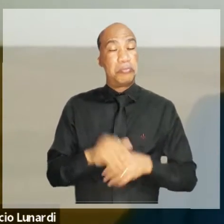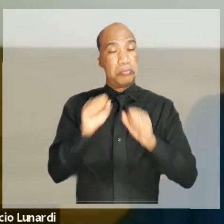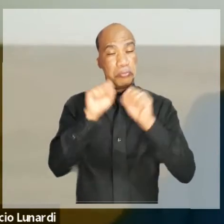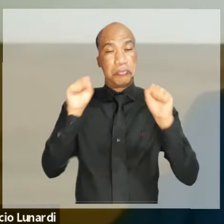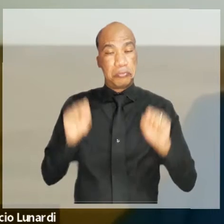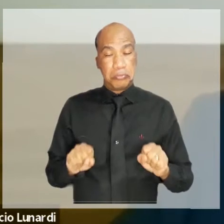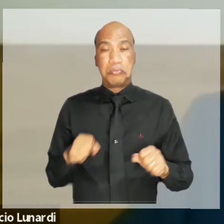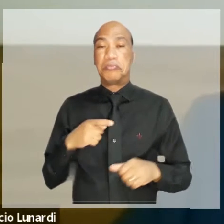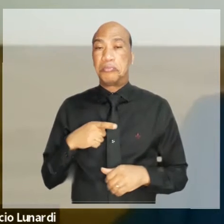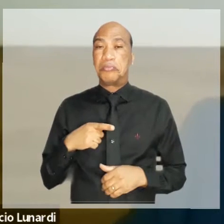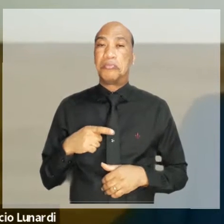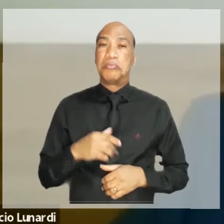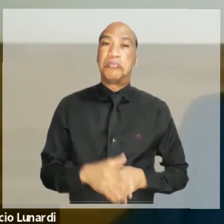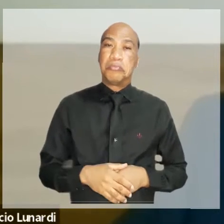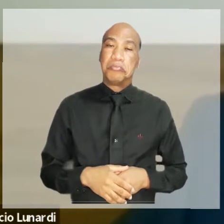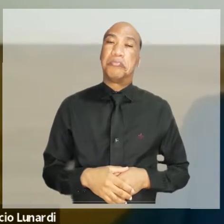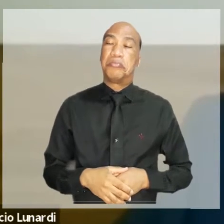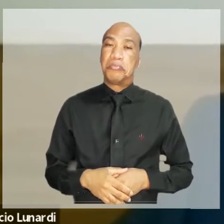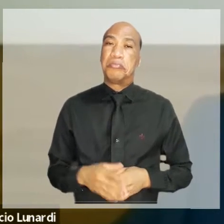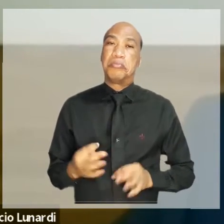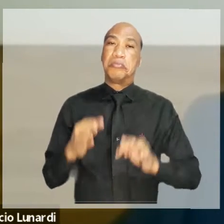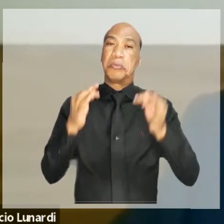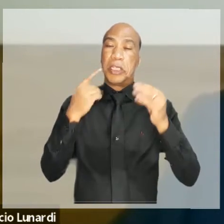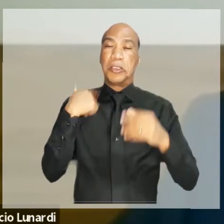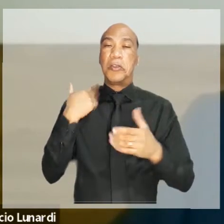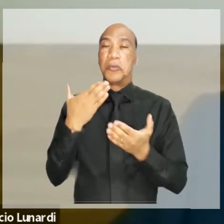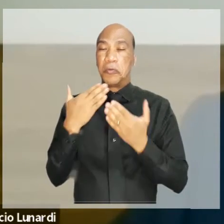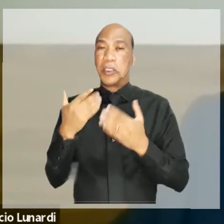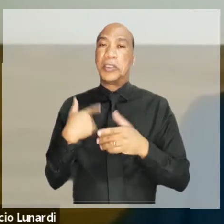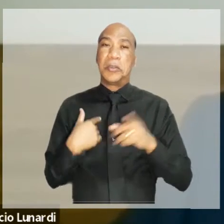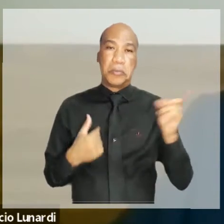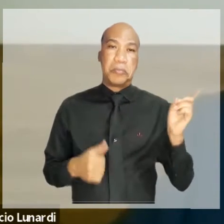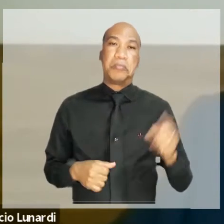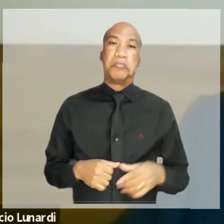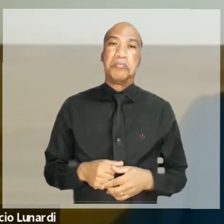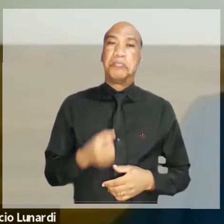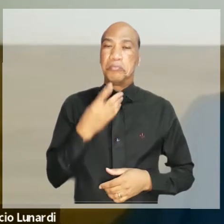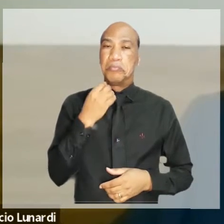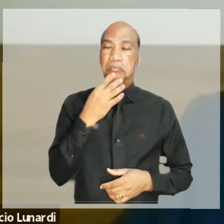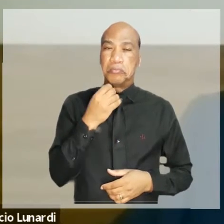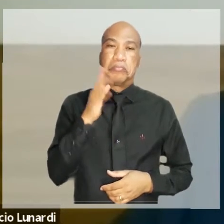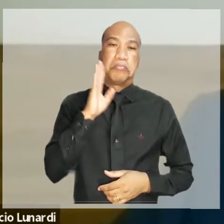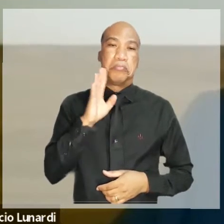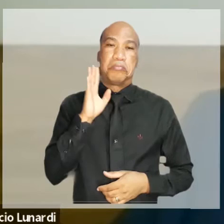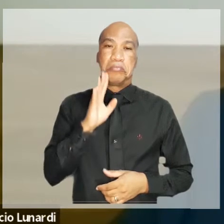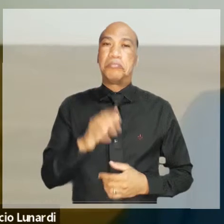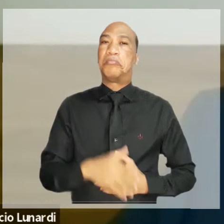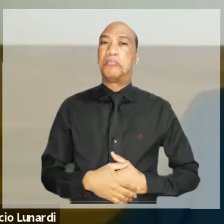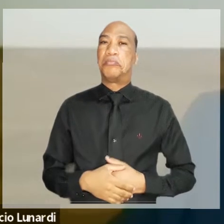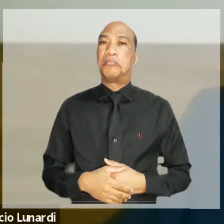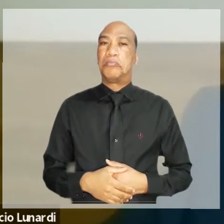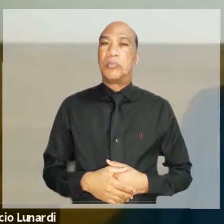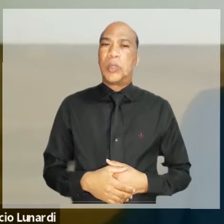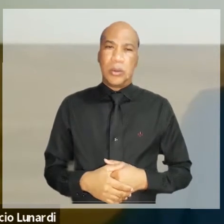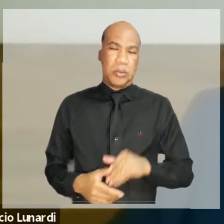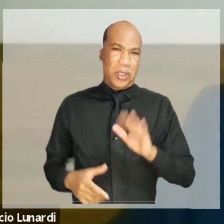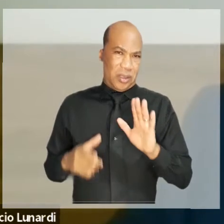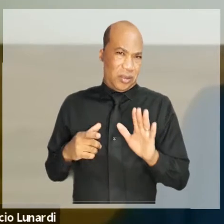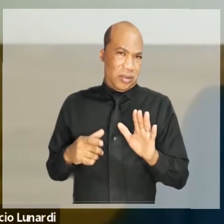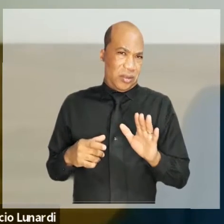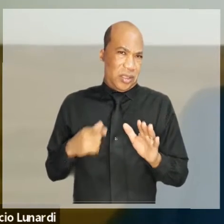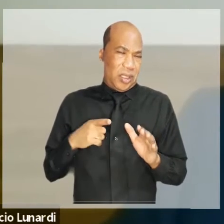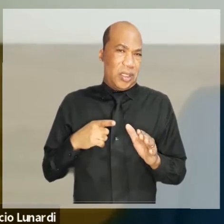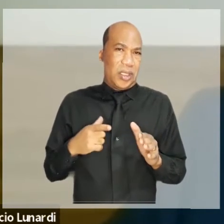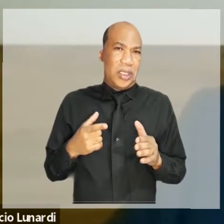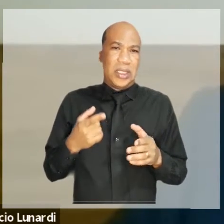pouco, segundo, né, a gente conversou com o pessoal da tecnologia aqui, o Jairo lá e o Luiz Fernando. Muito bacana. Tem um debate